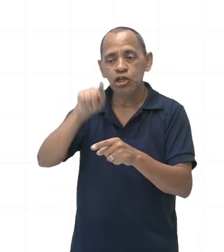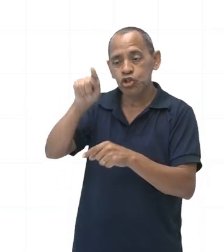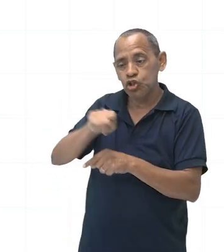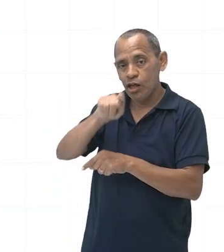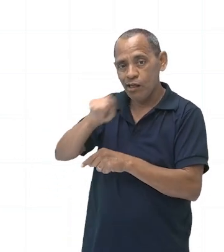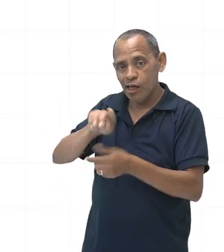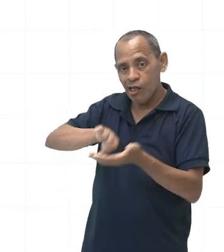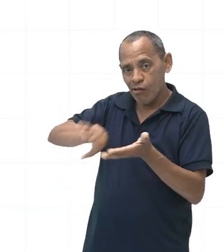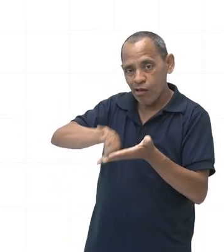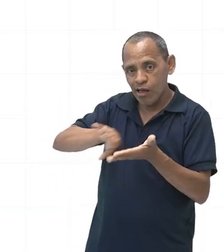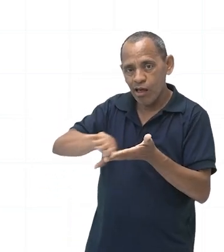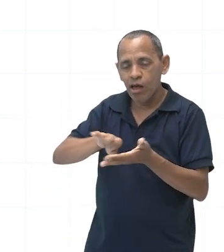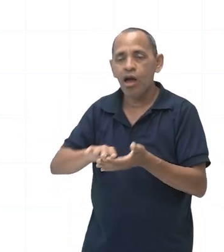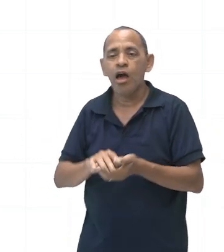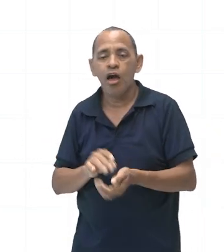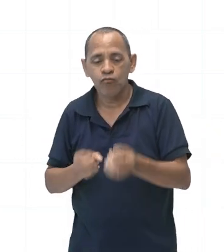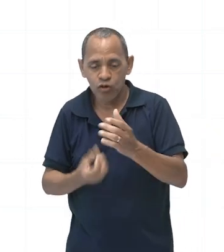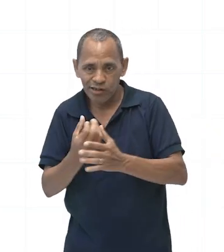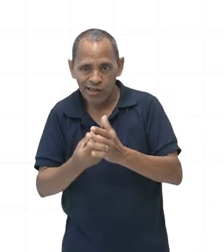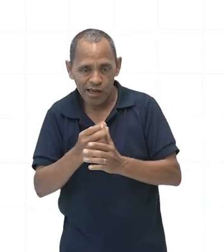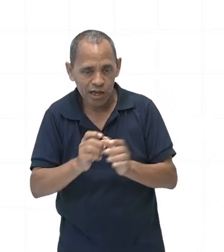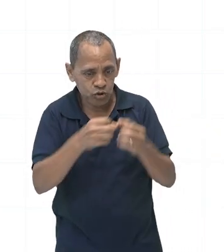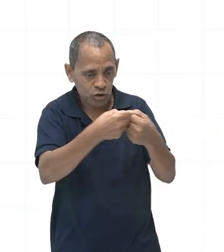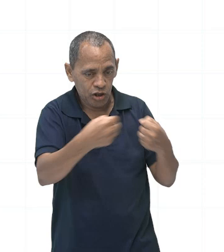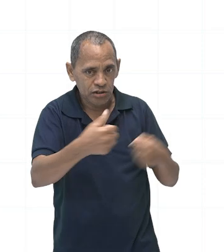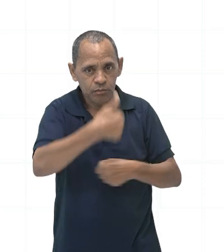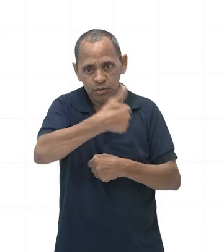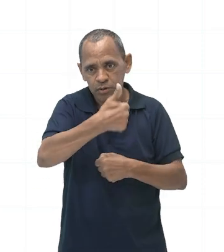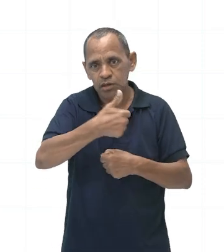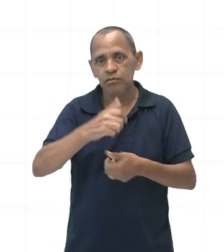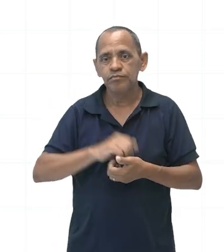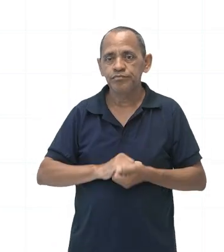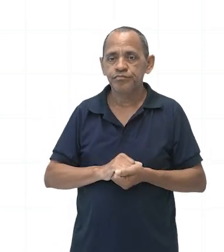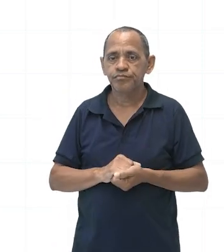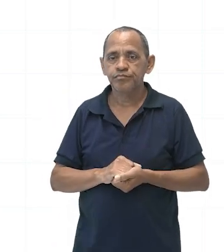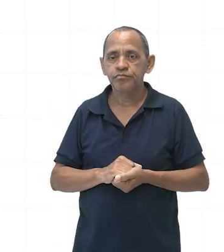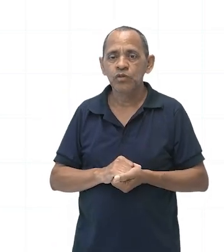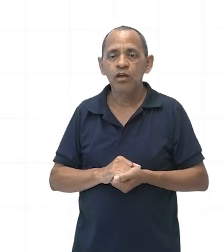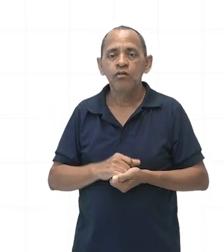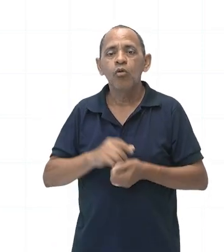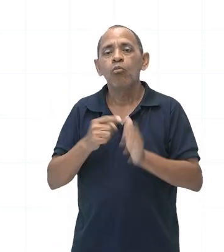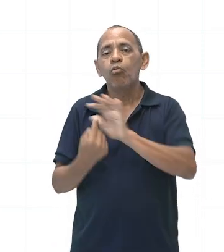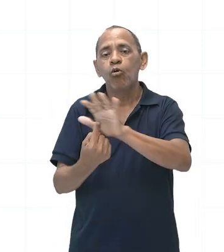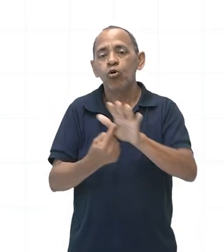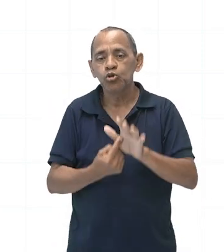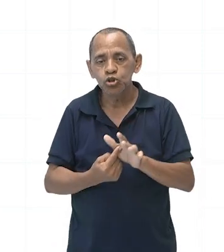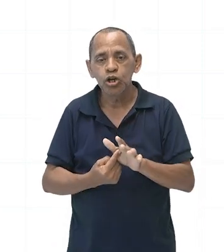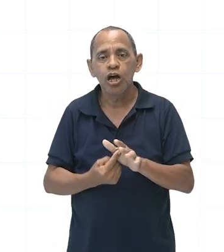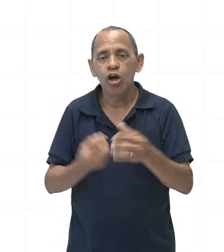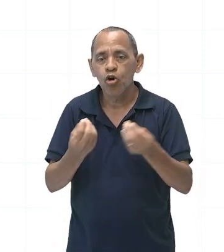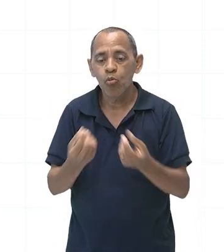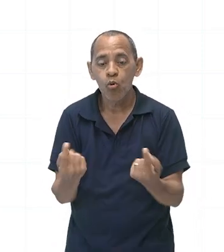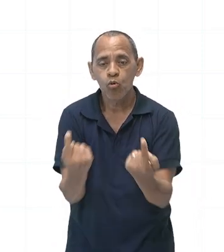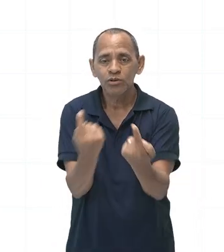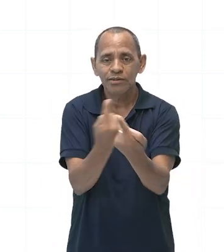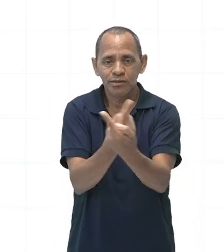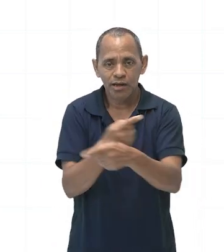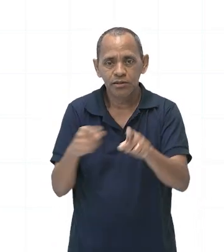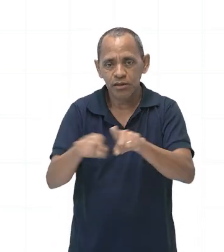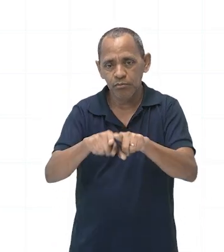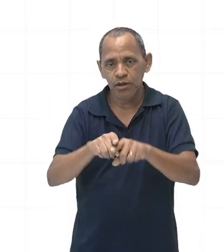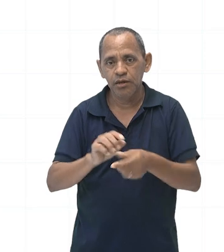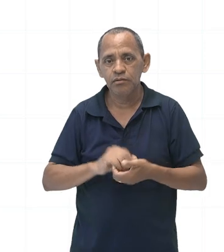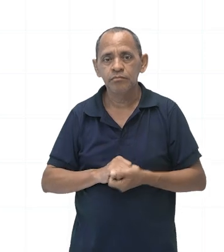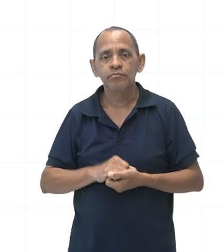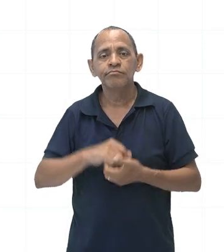na outra oração. Não vai anular, mas vai expressar um fato contrário. E eu tenho as minhas conjunções que regem por mais que, por menos